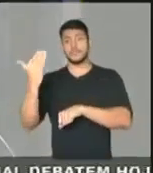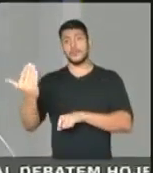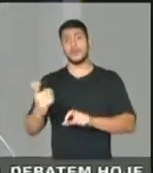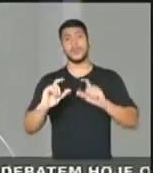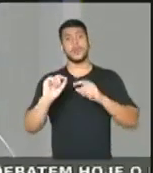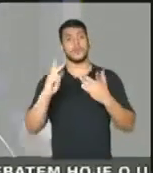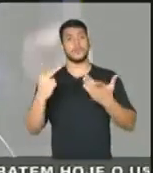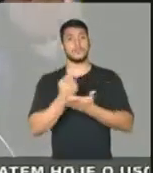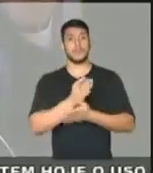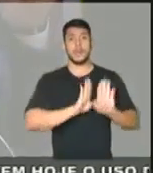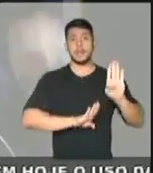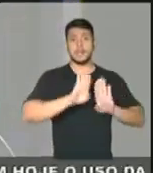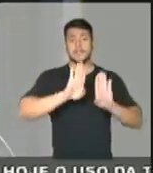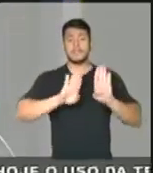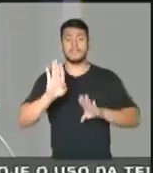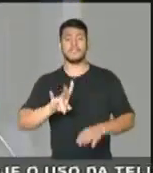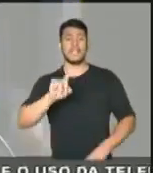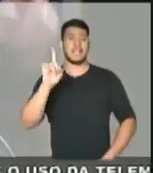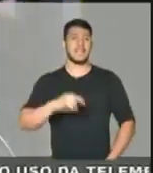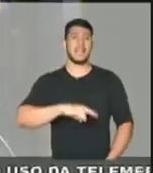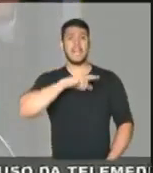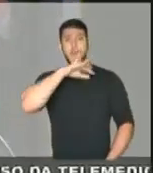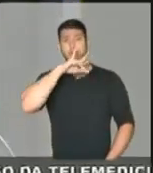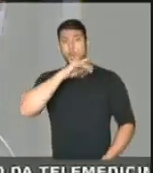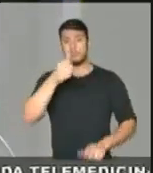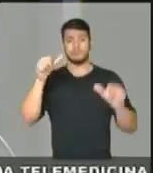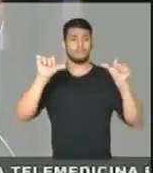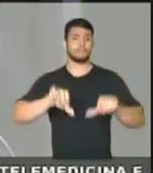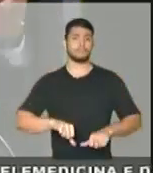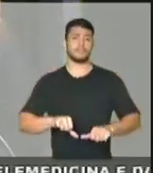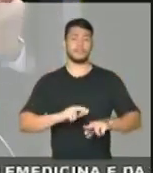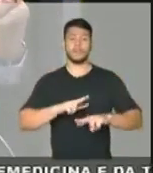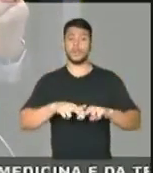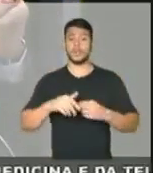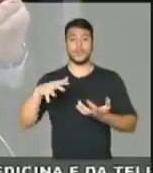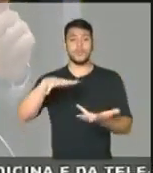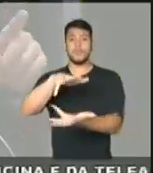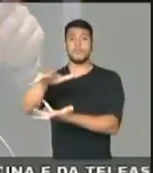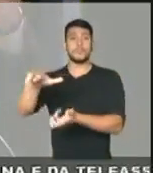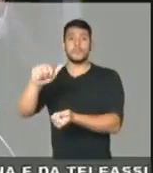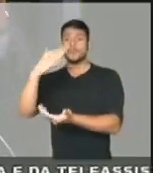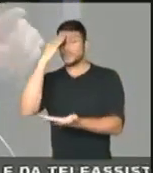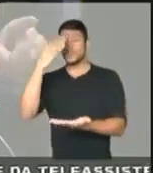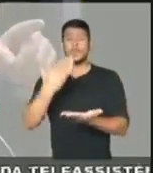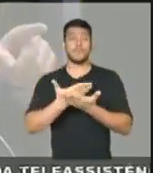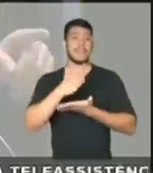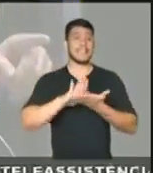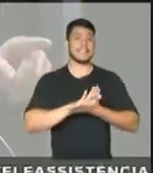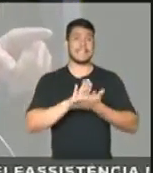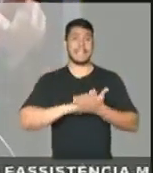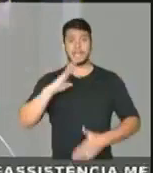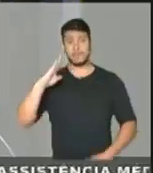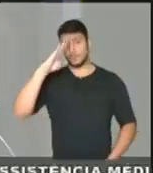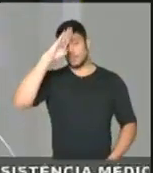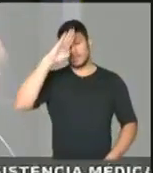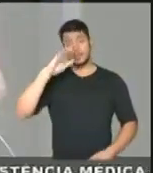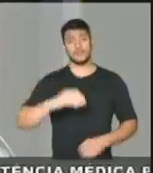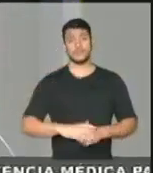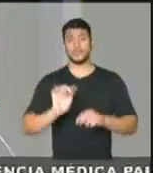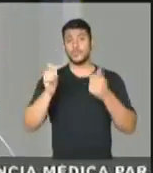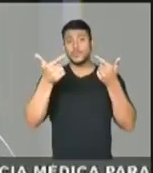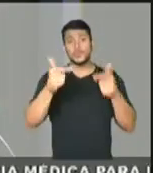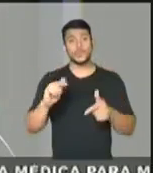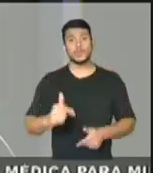um fracasso. E foi um fracasso porque o mundo já não confia em Bolsonaro, já não respeita esse governo, que